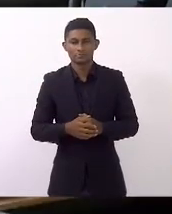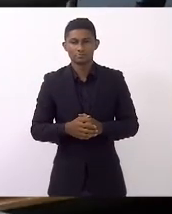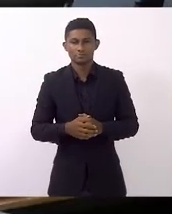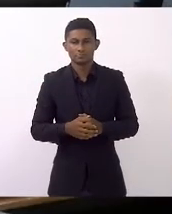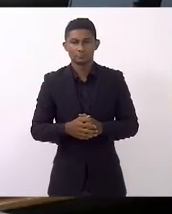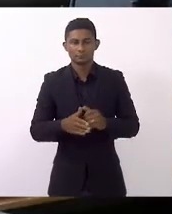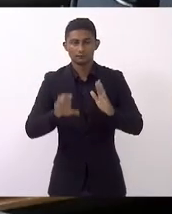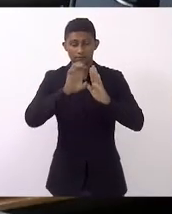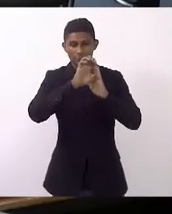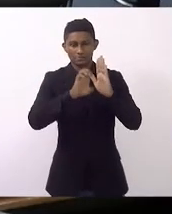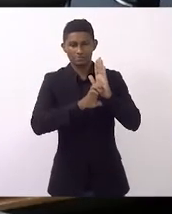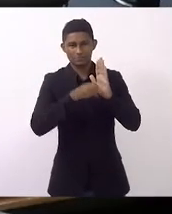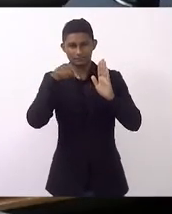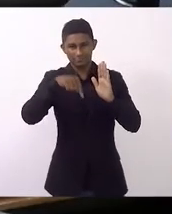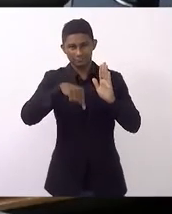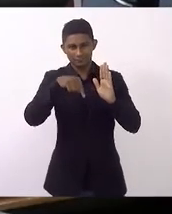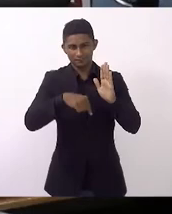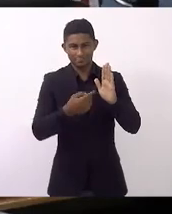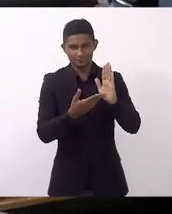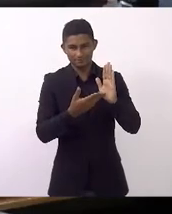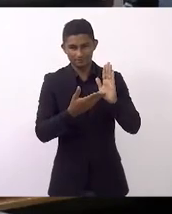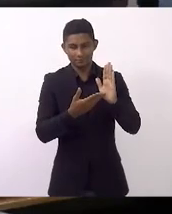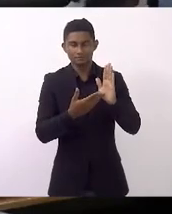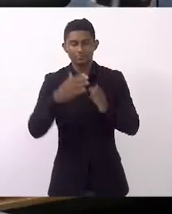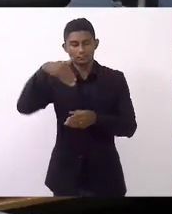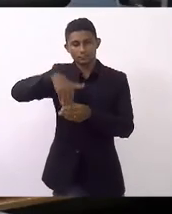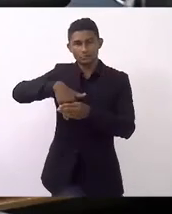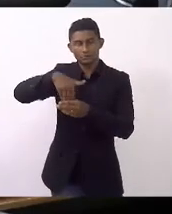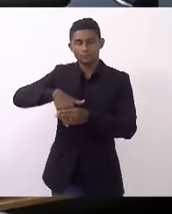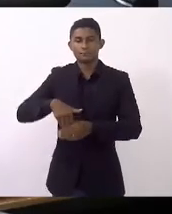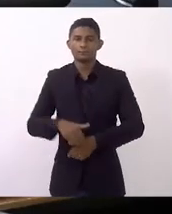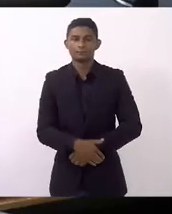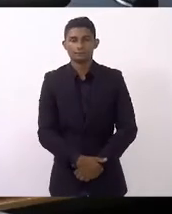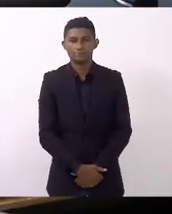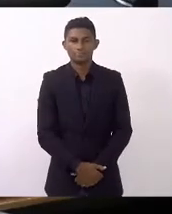As emendas de plenário. Mas tem um...